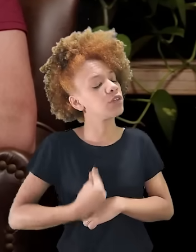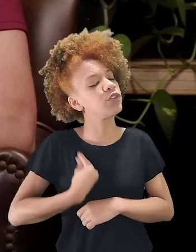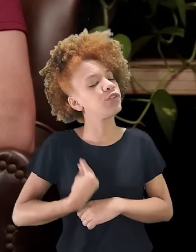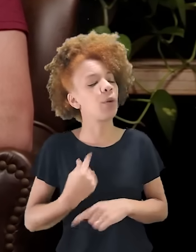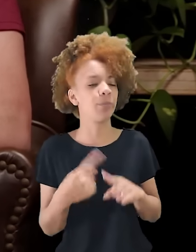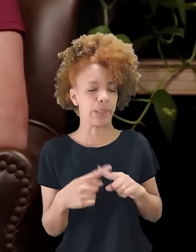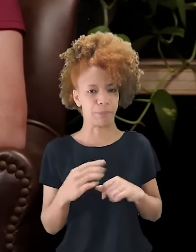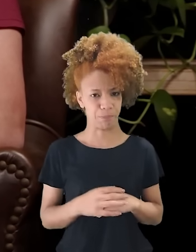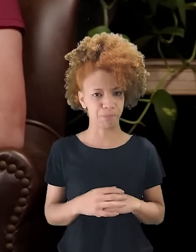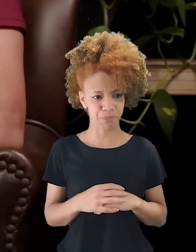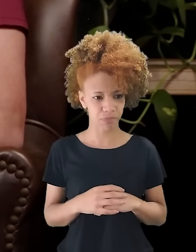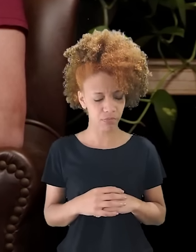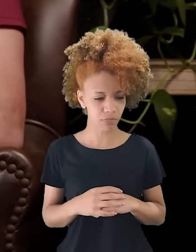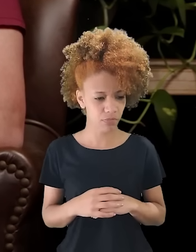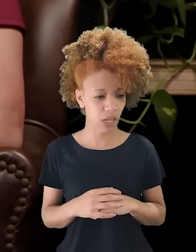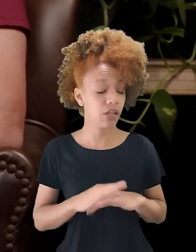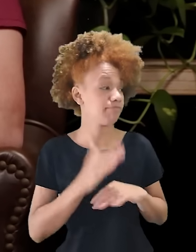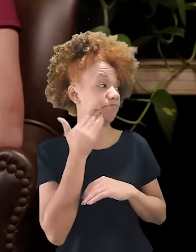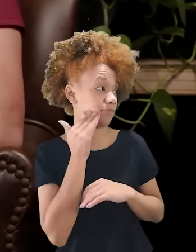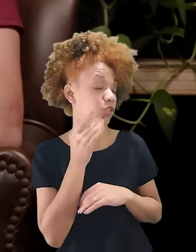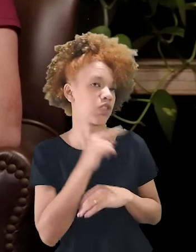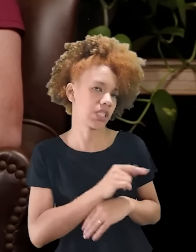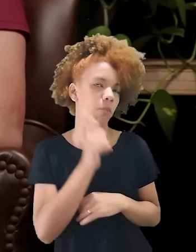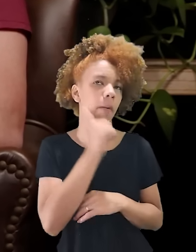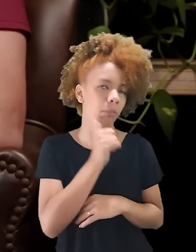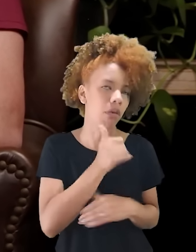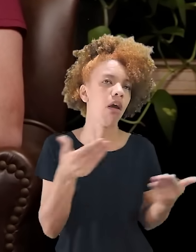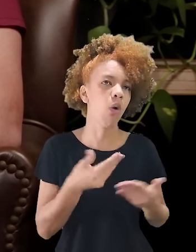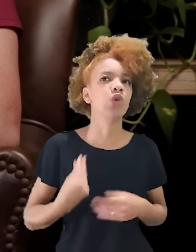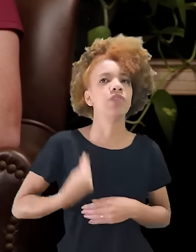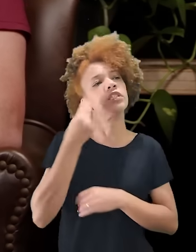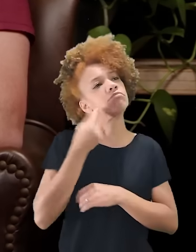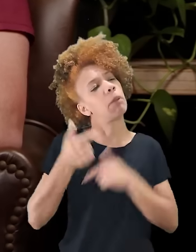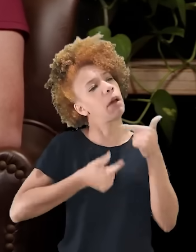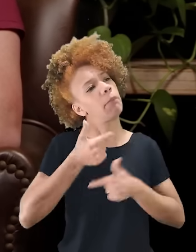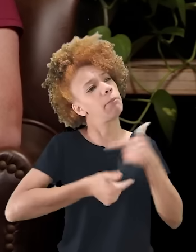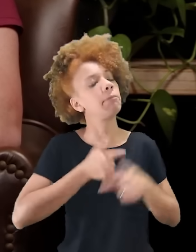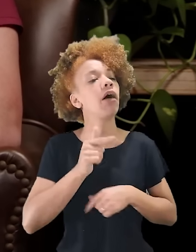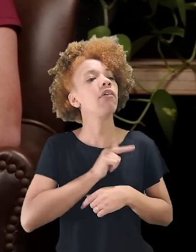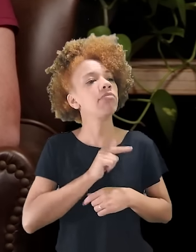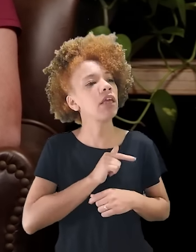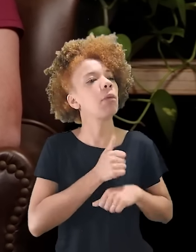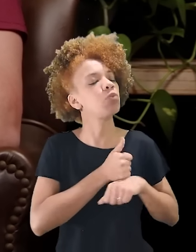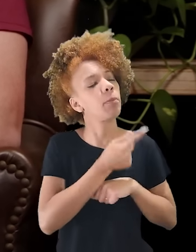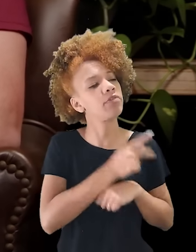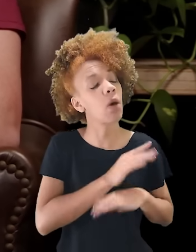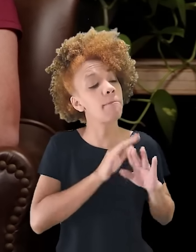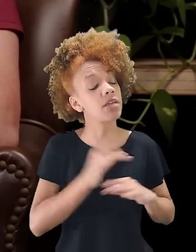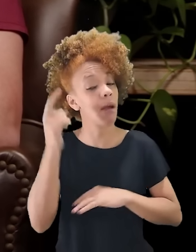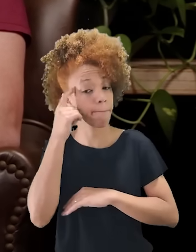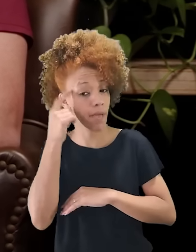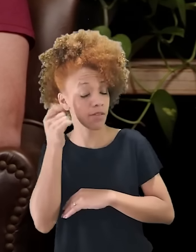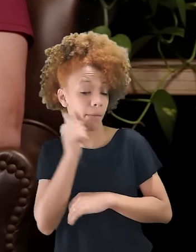vivenciou isso porque assim entendo você é uma mulher hoje bem vivida trabalha para caramba Você tem suas coisas tal Agora